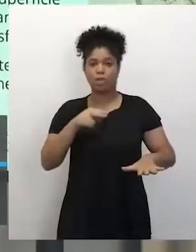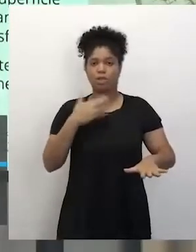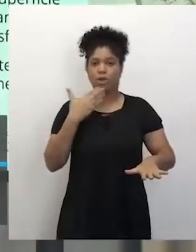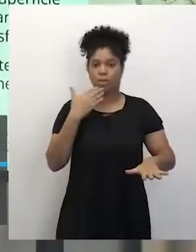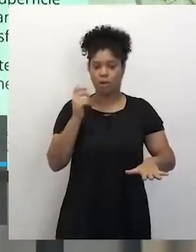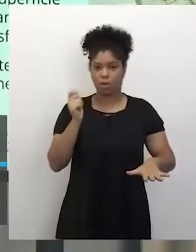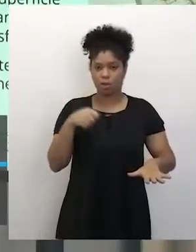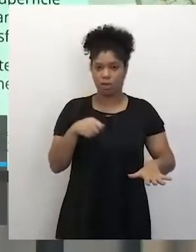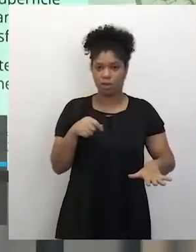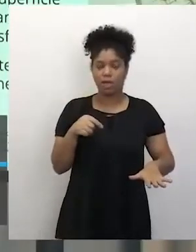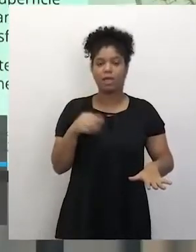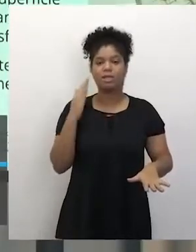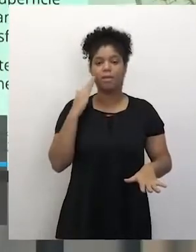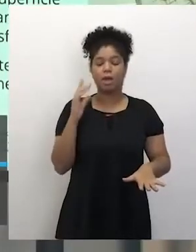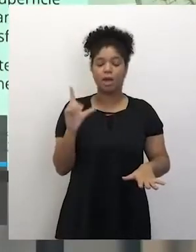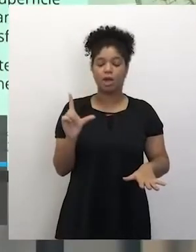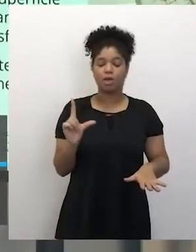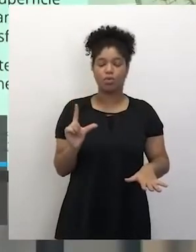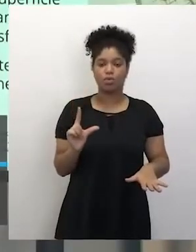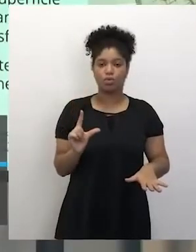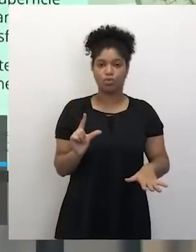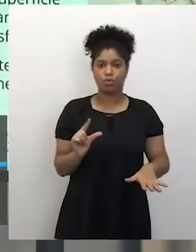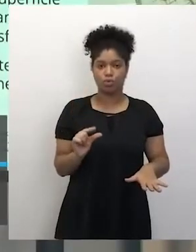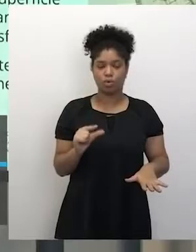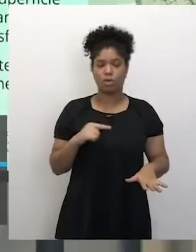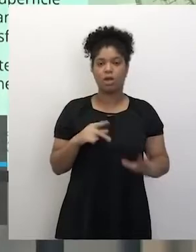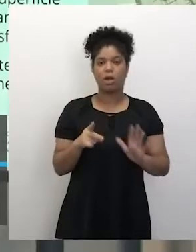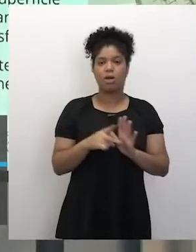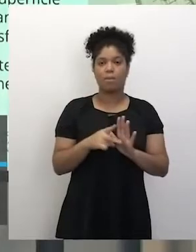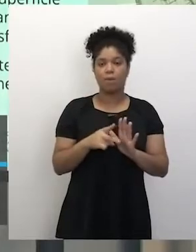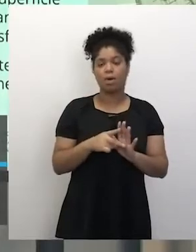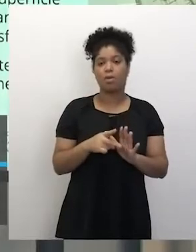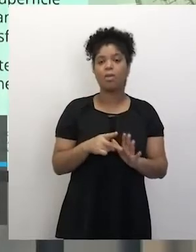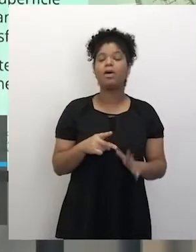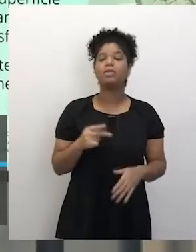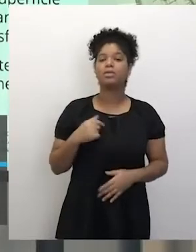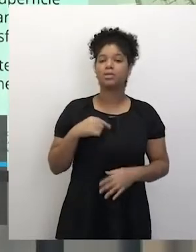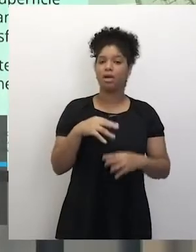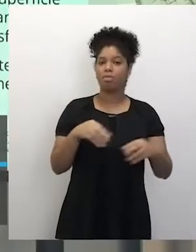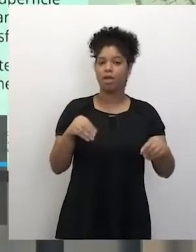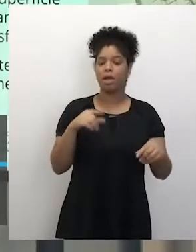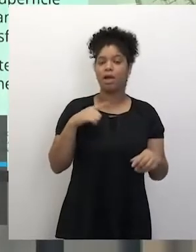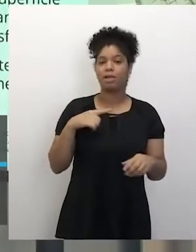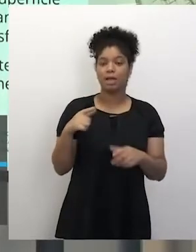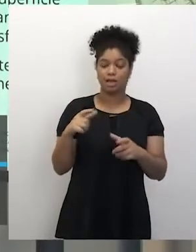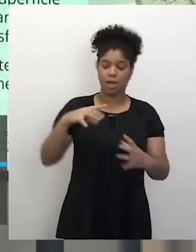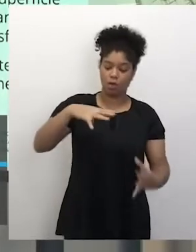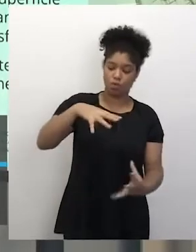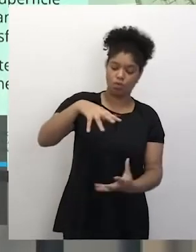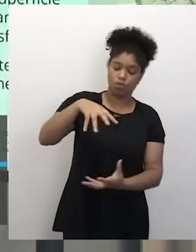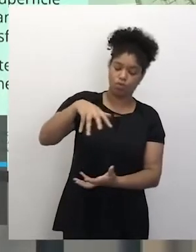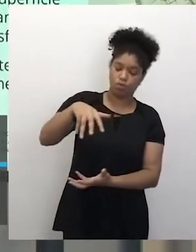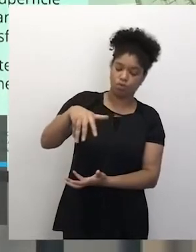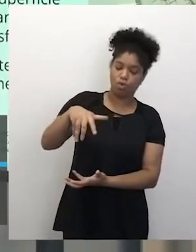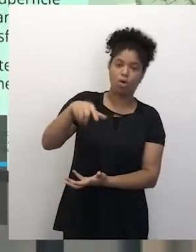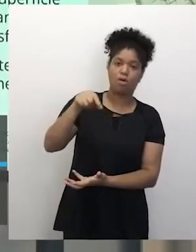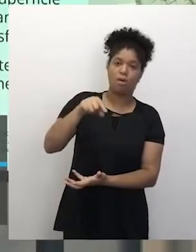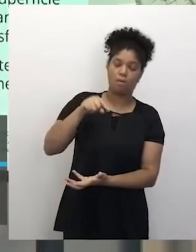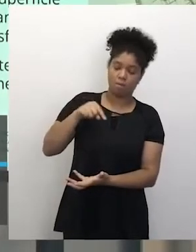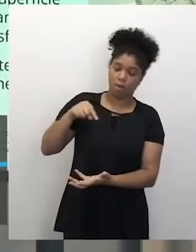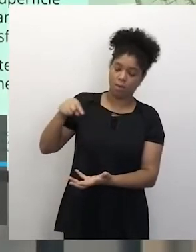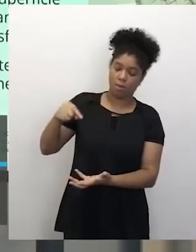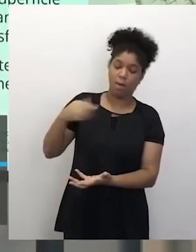então espaço bem reduzido do planeta Terra. E aí nós temos aí, né, vários globos terrestres aí que demonstram,